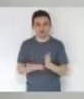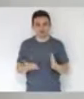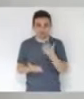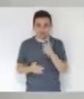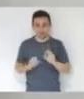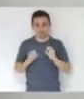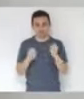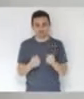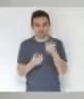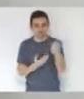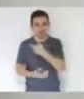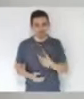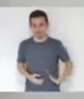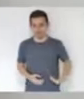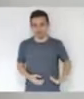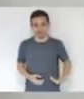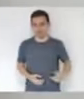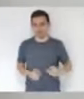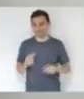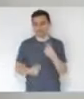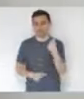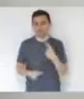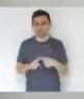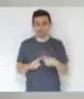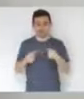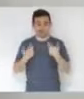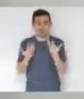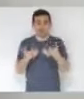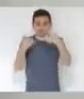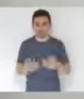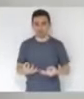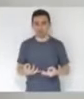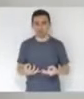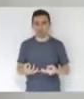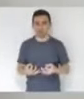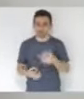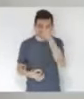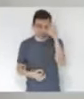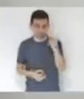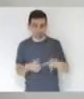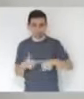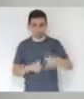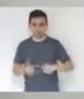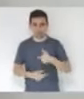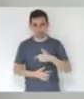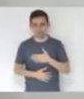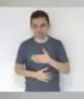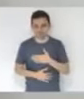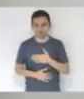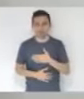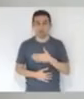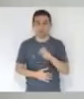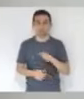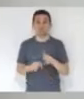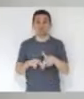governo. Não é que eu gosto de defender o governo, eu gosto do que é justo, e eu gosto de quem trabalha. Por isso que eu tenho algumas